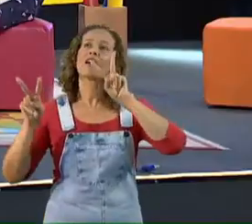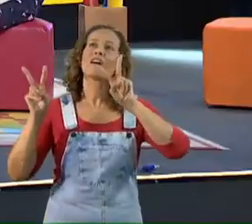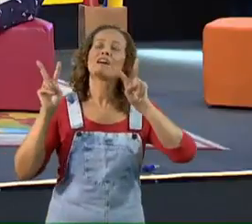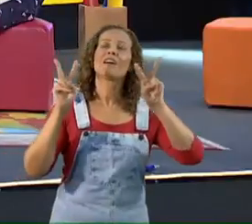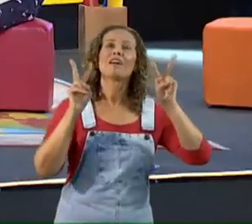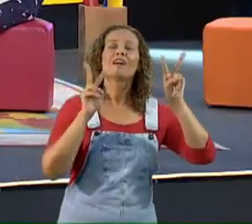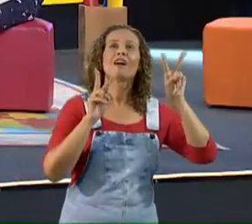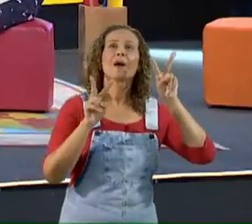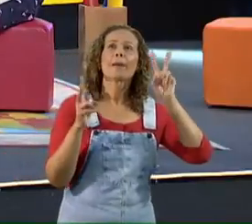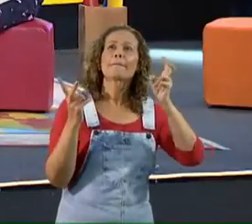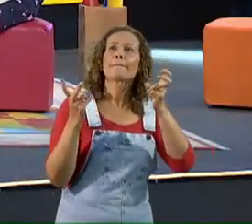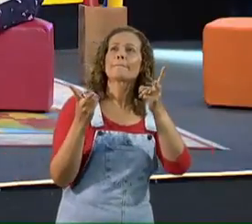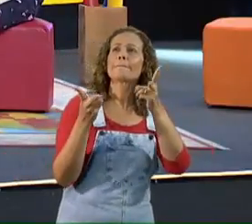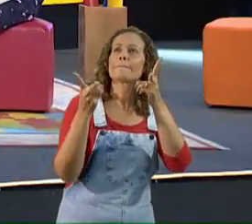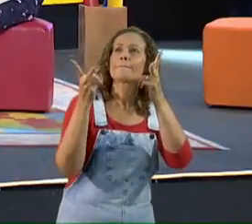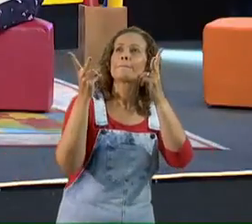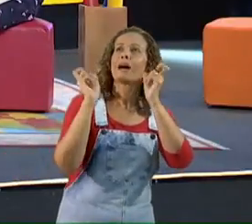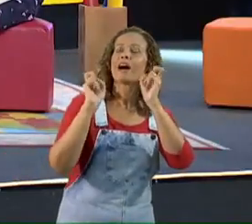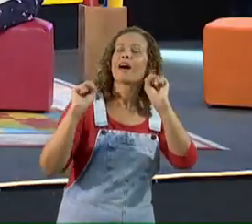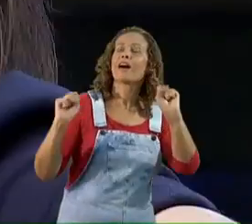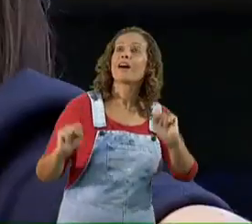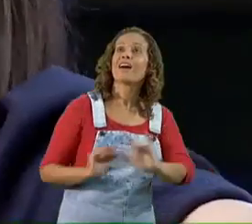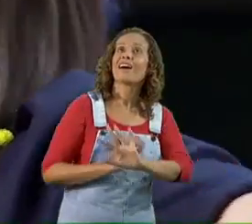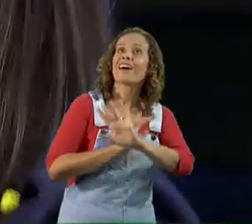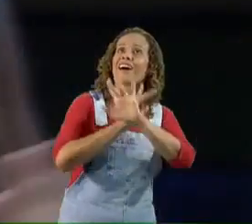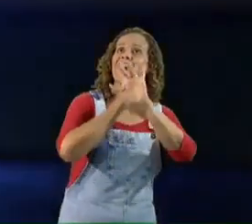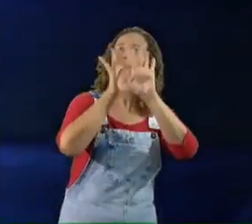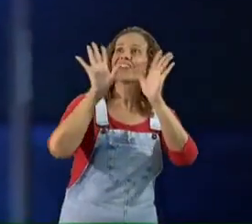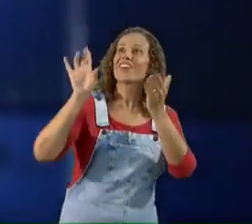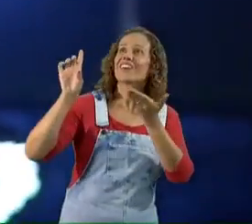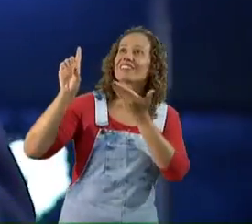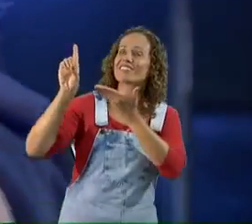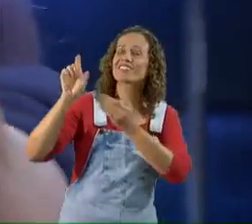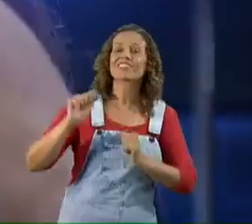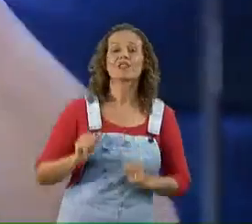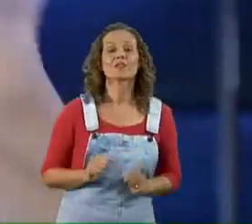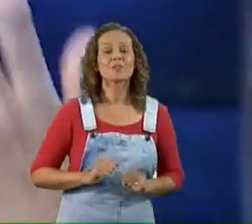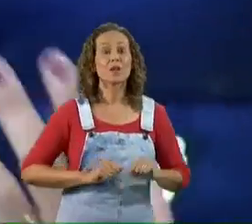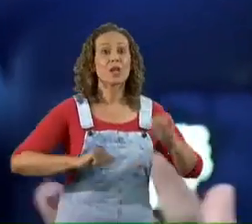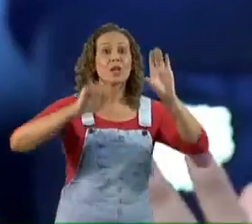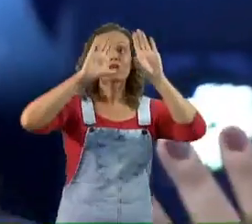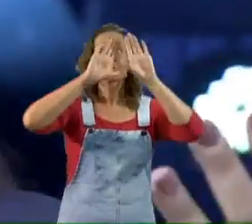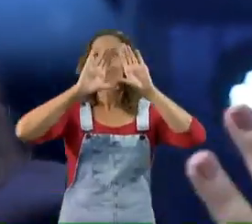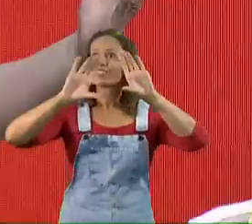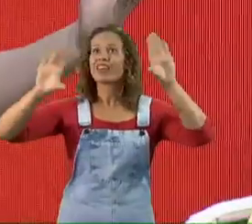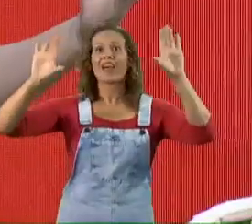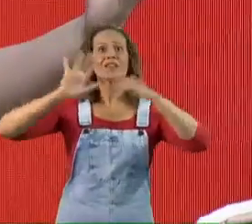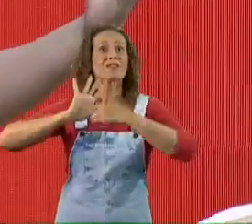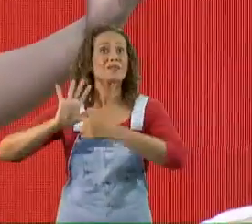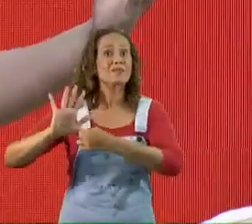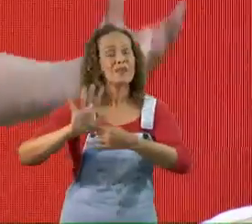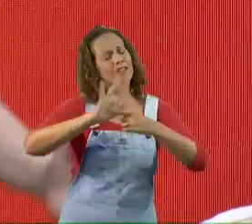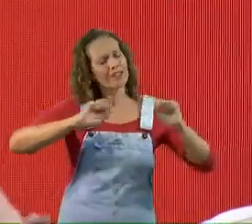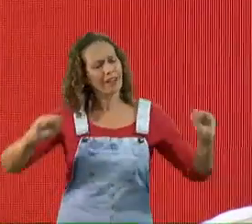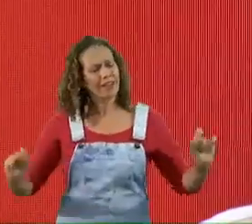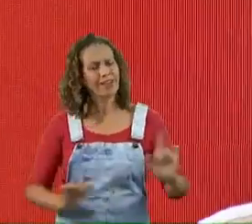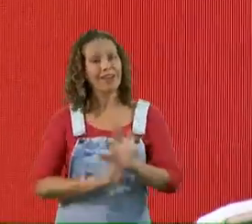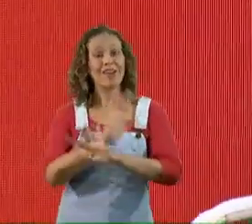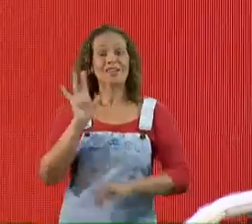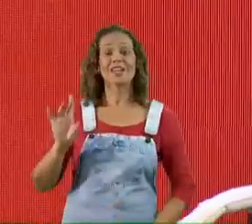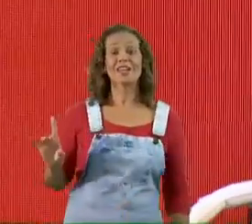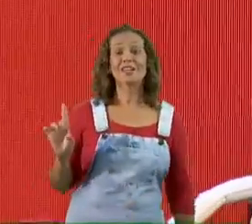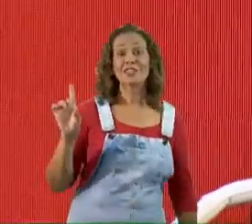pode perceber a glória de Deus. Pois os céus anunciam a glória de Deus e